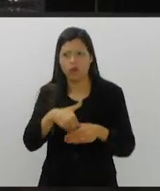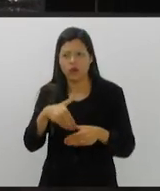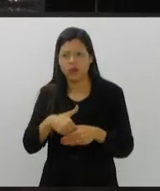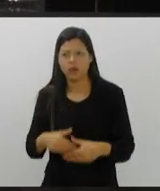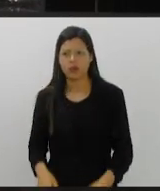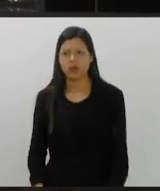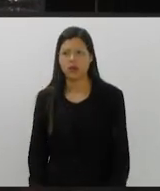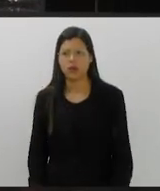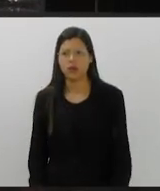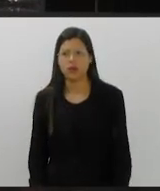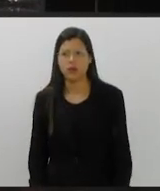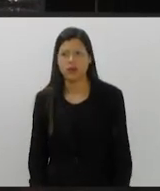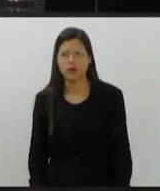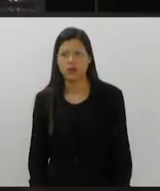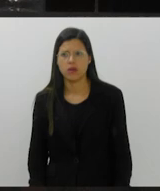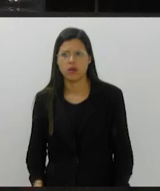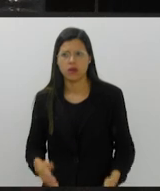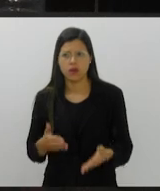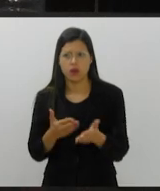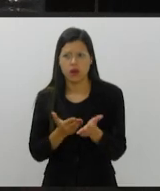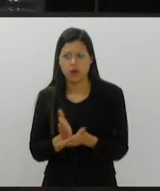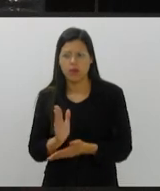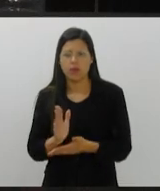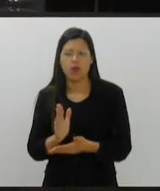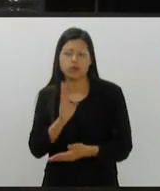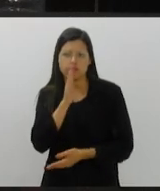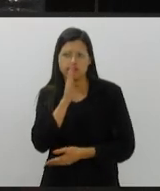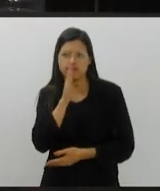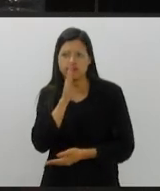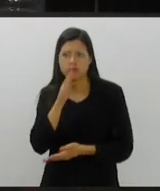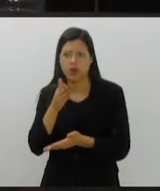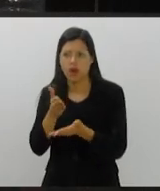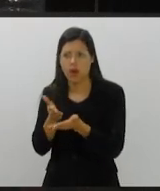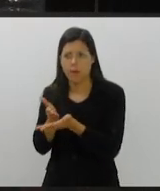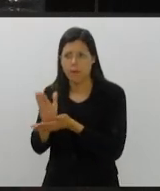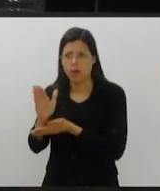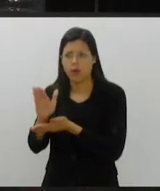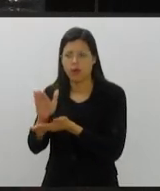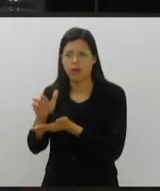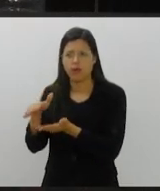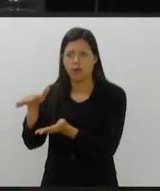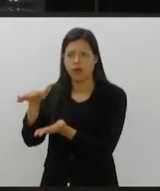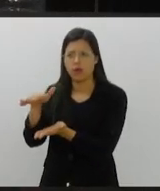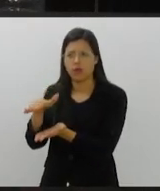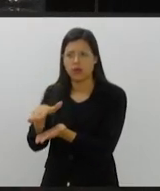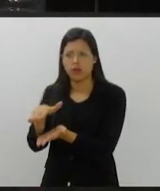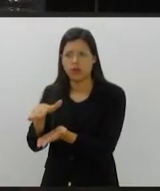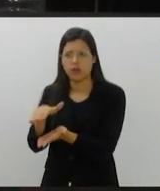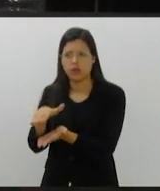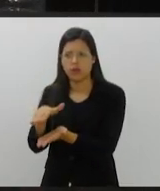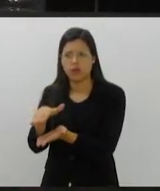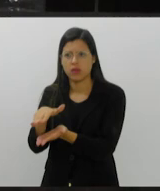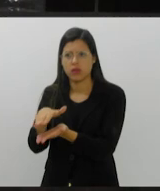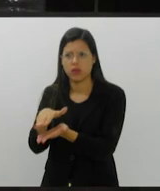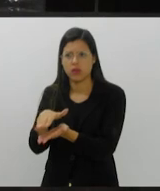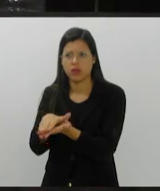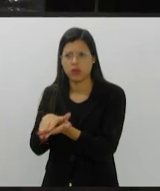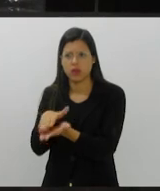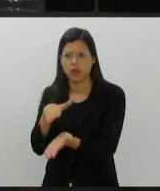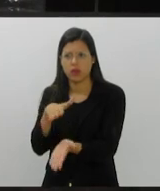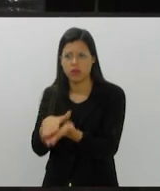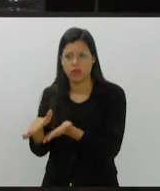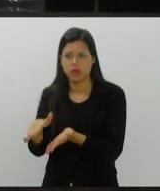votação, os senhores que aprovam permaneçam como estão. Aprovado, vai a